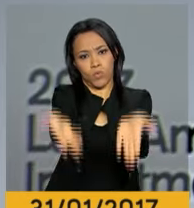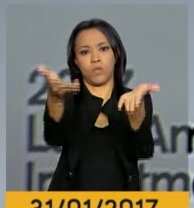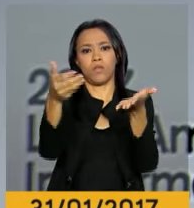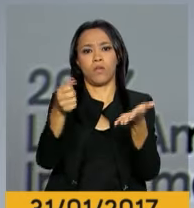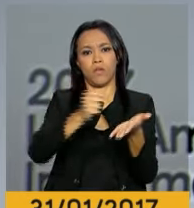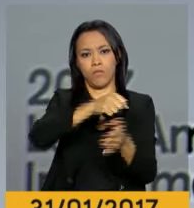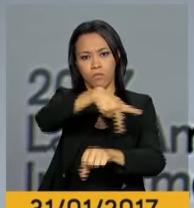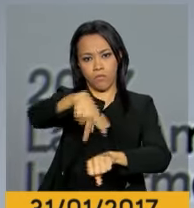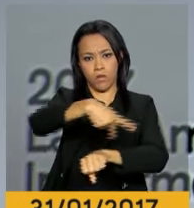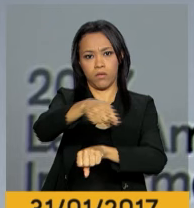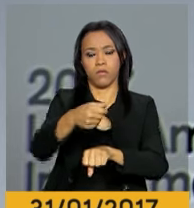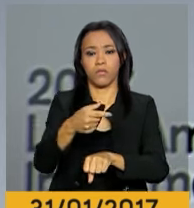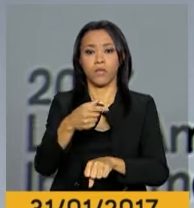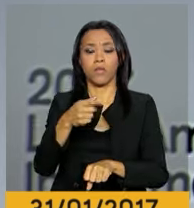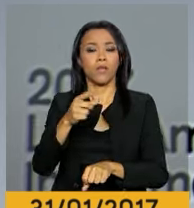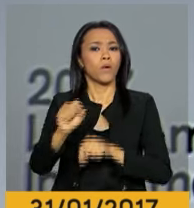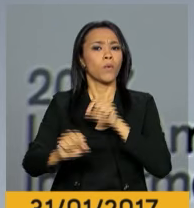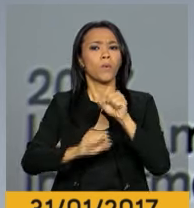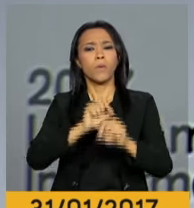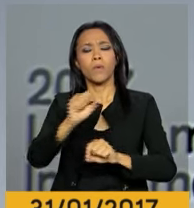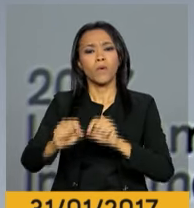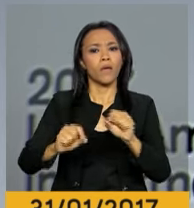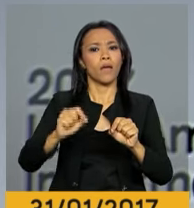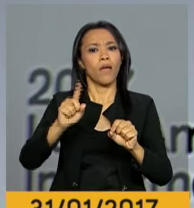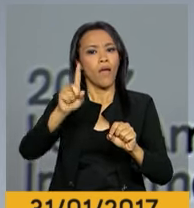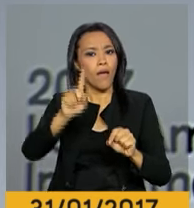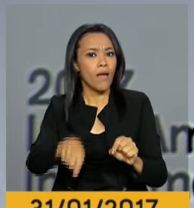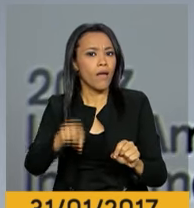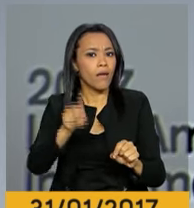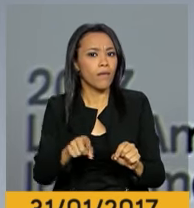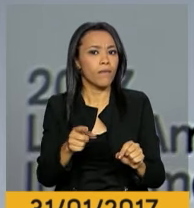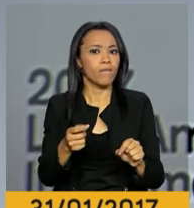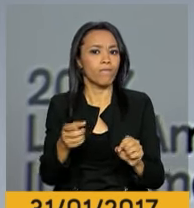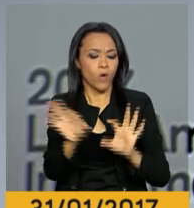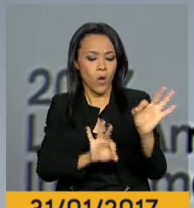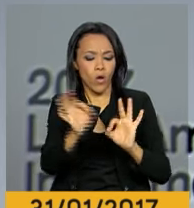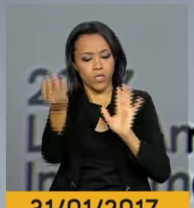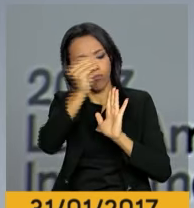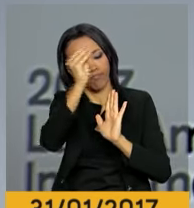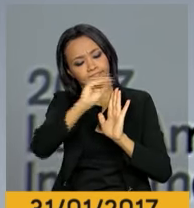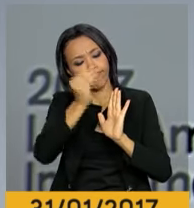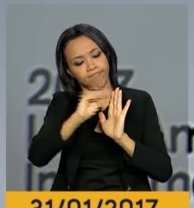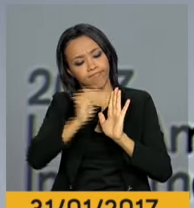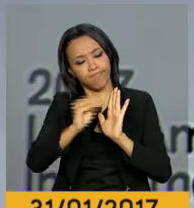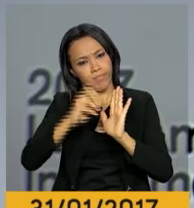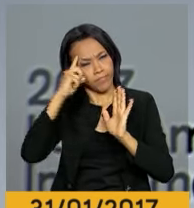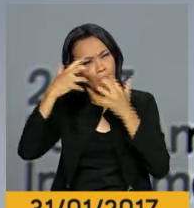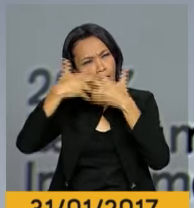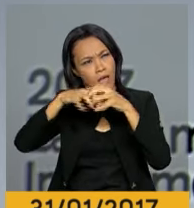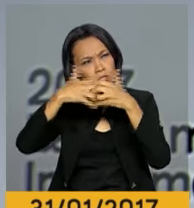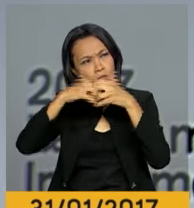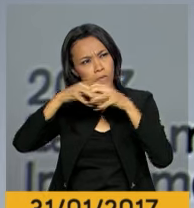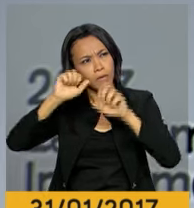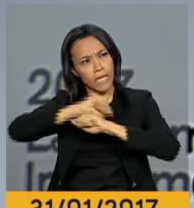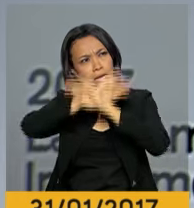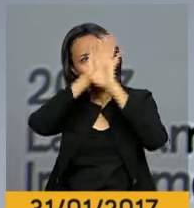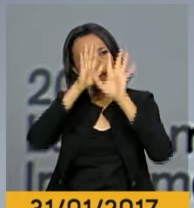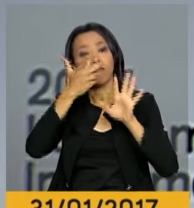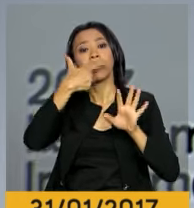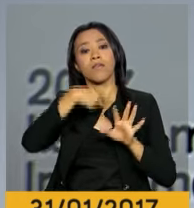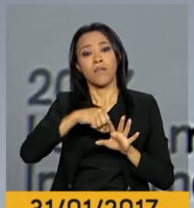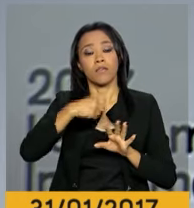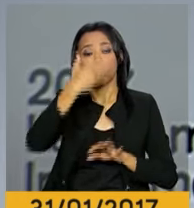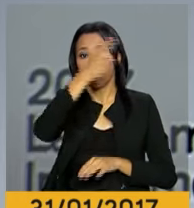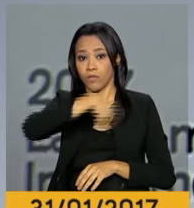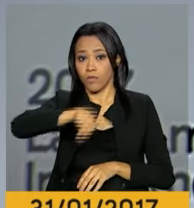agenda É principalmente construída em torno de uma relação racional e transparente entre o estado e a